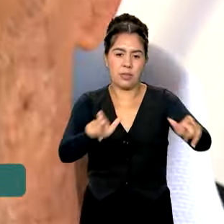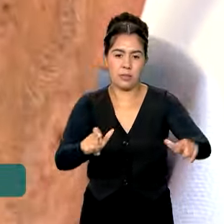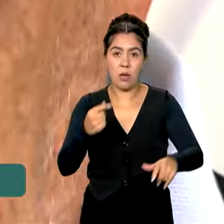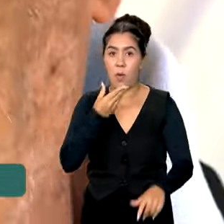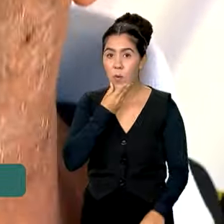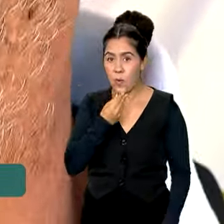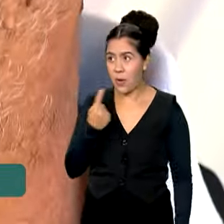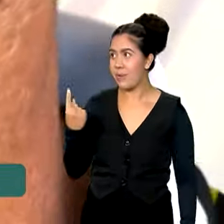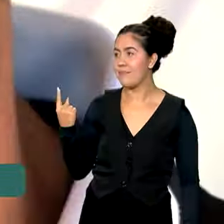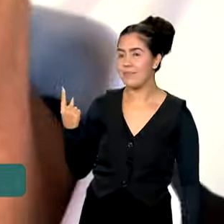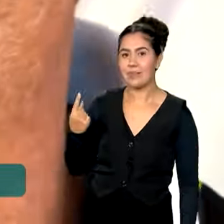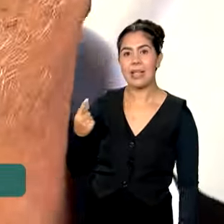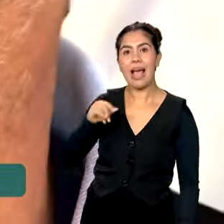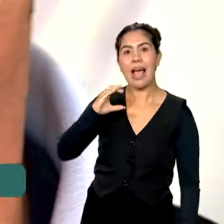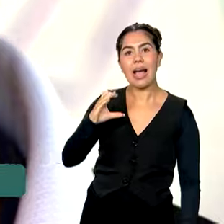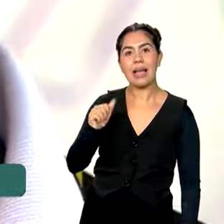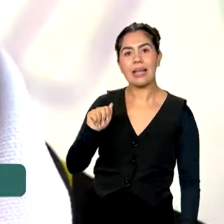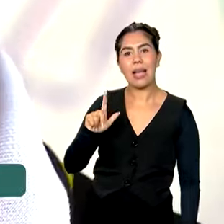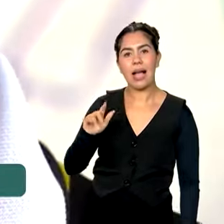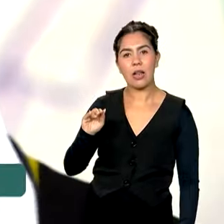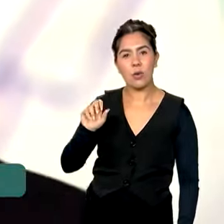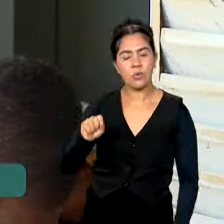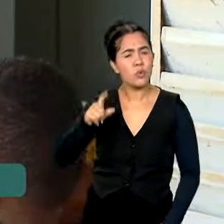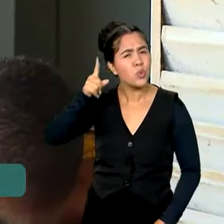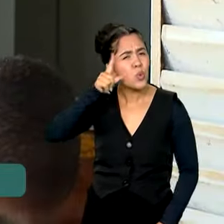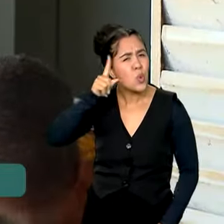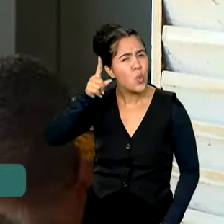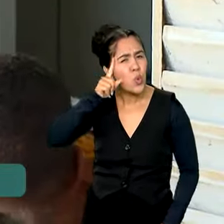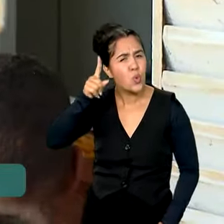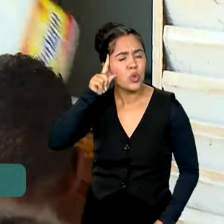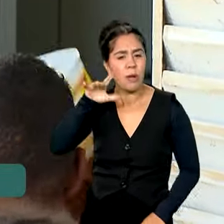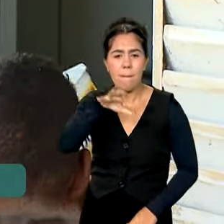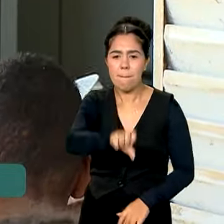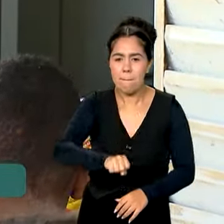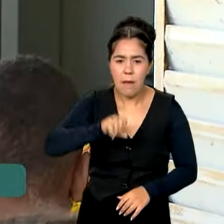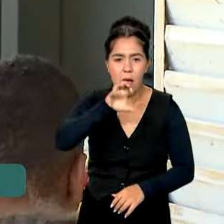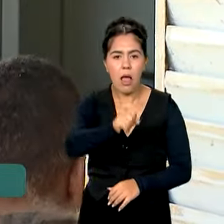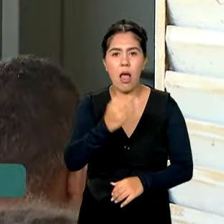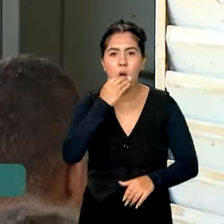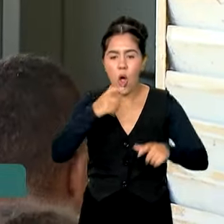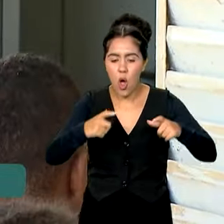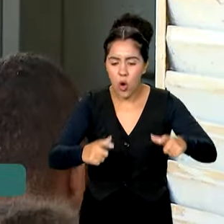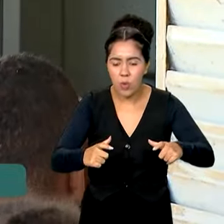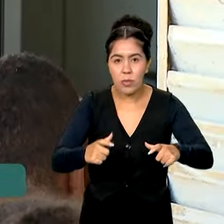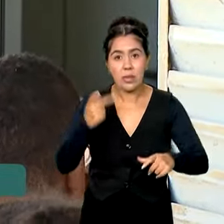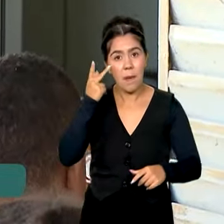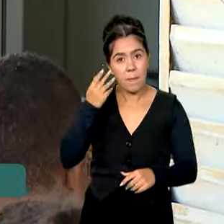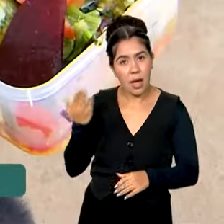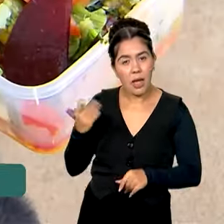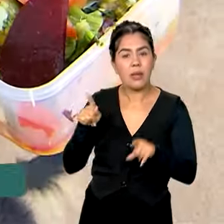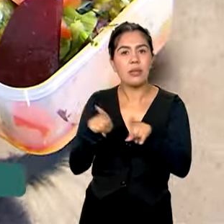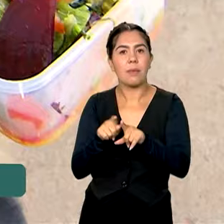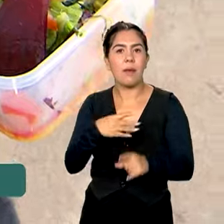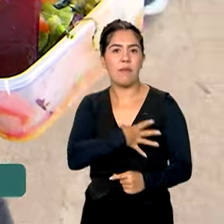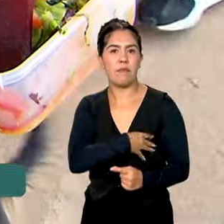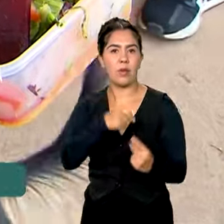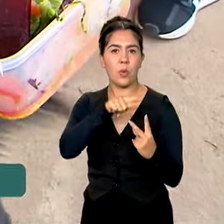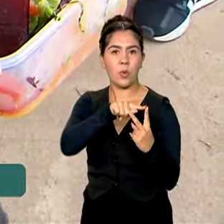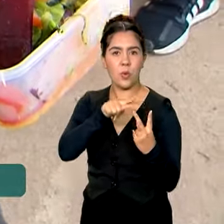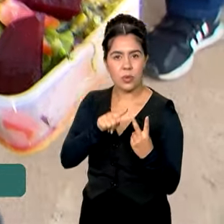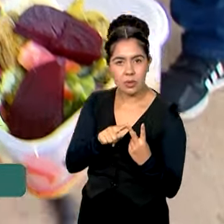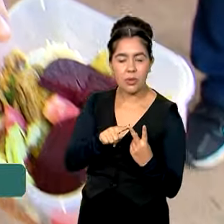Carlos pega a comida aqui todos os dias. O alimento é para ele e os dois filhos. Uma